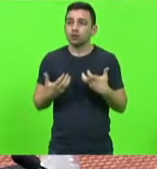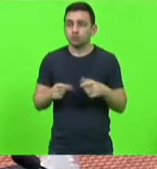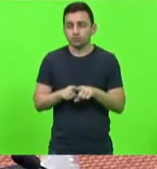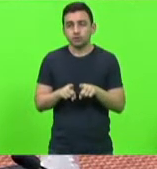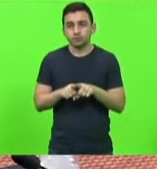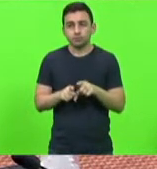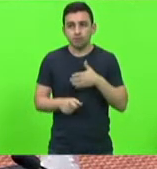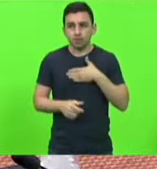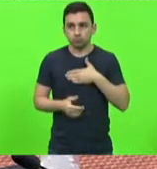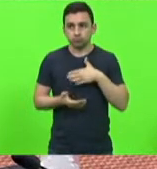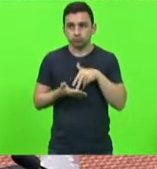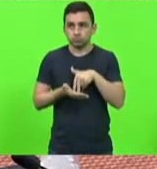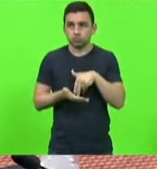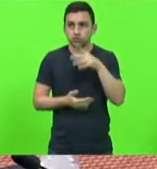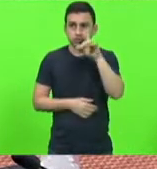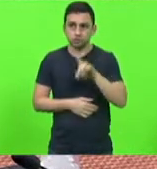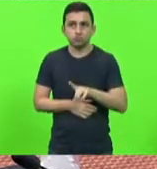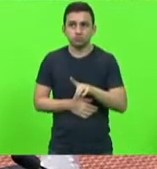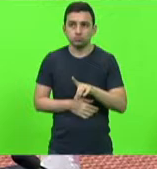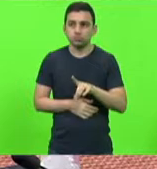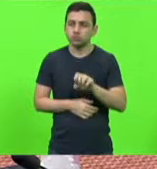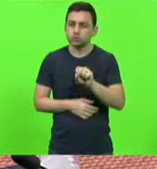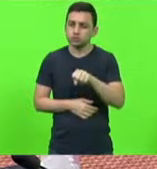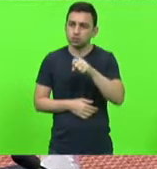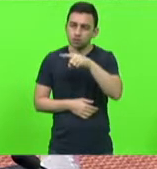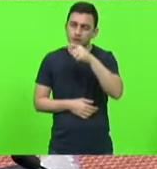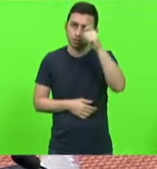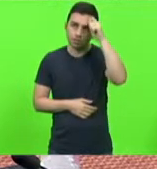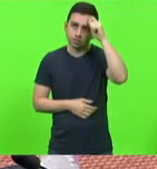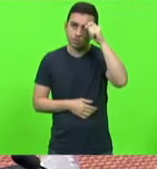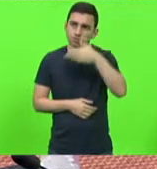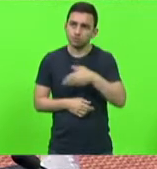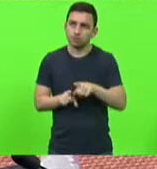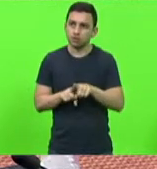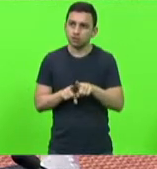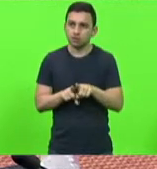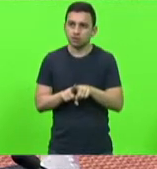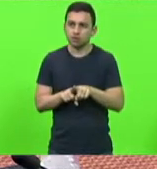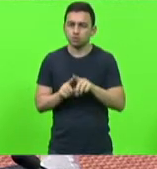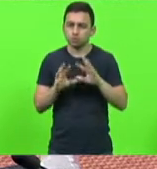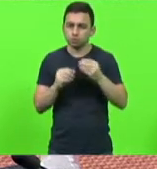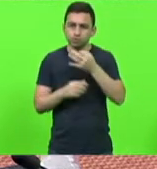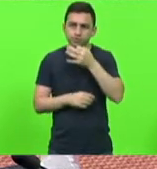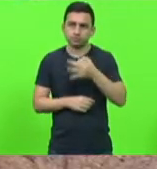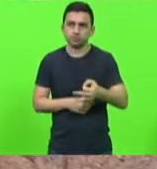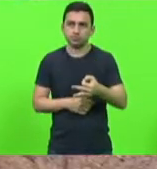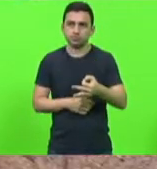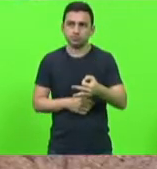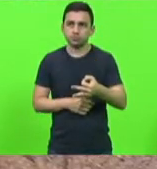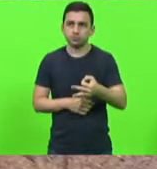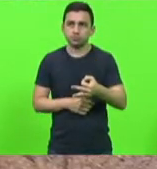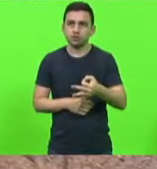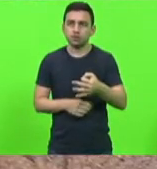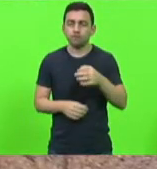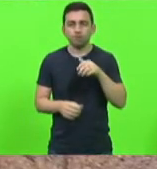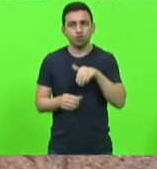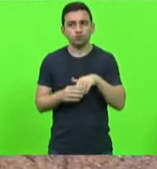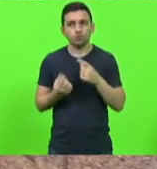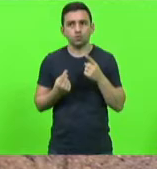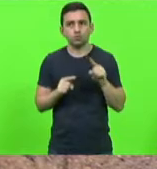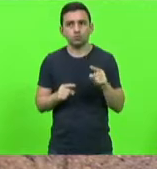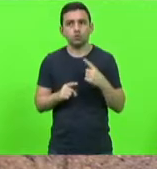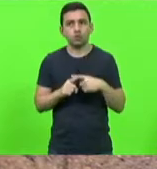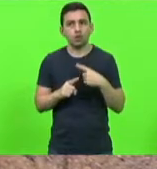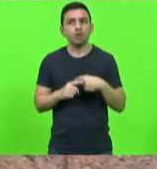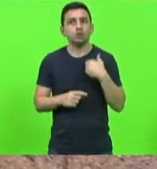acho que é um direito, sim, do deputado Adrianinho, né, e cabe a essa casa aqui também opinar e mais manifestar meu voto contrário, porque eu